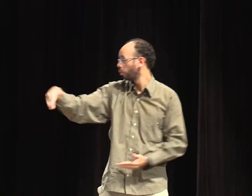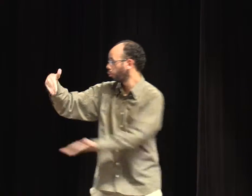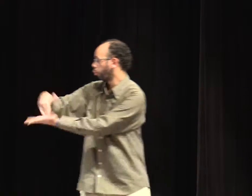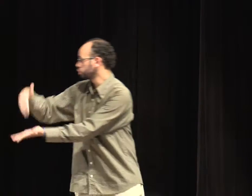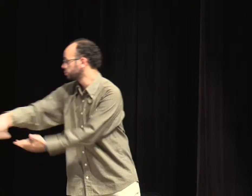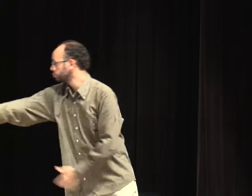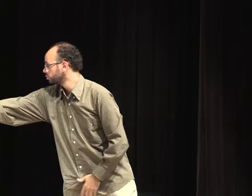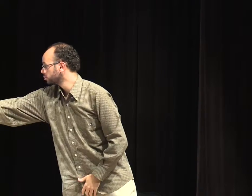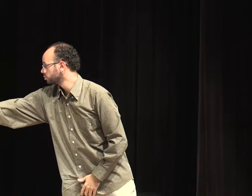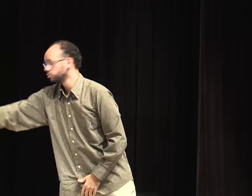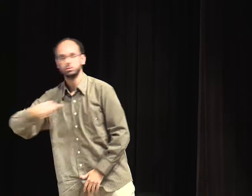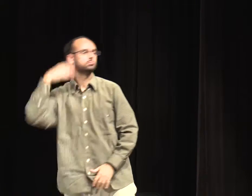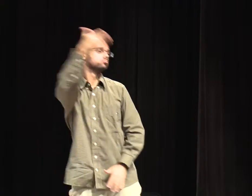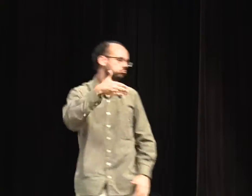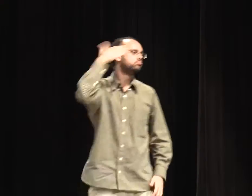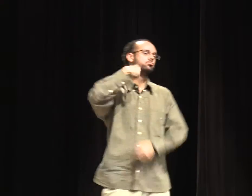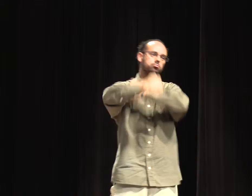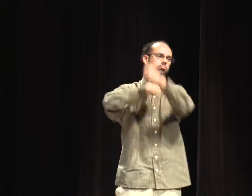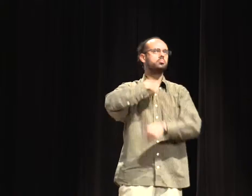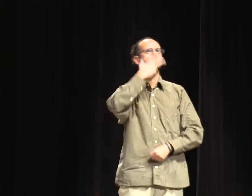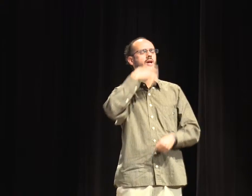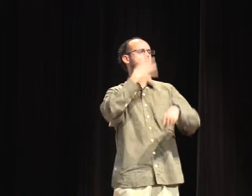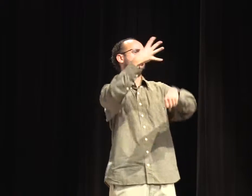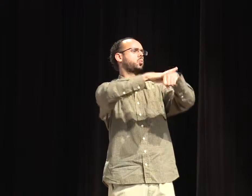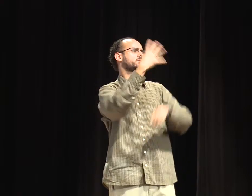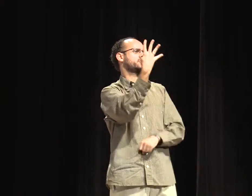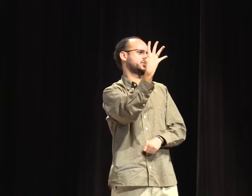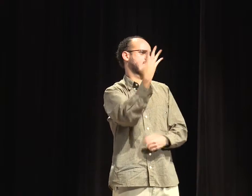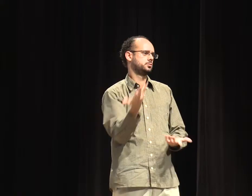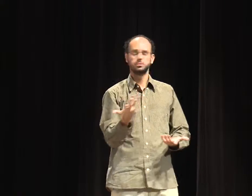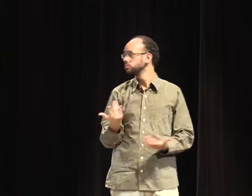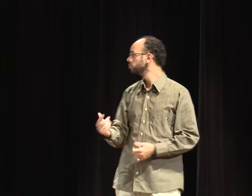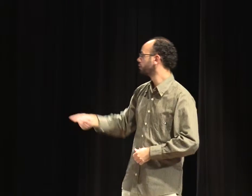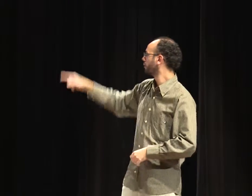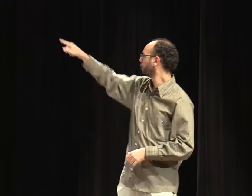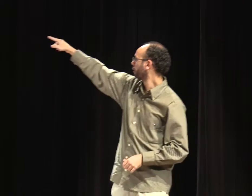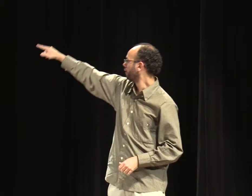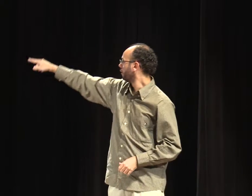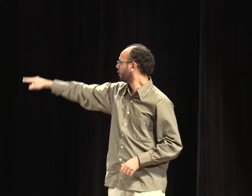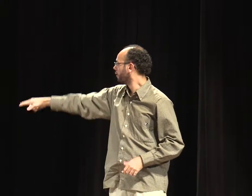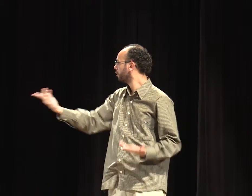Eu fui na última conferência das pessoas com deficiência.